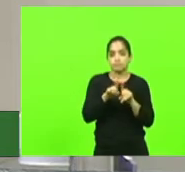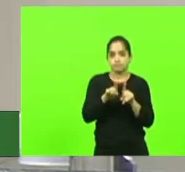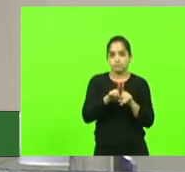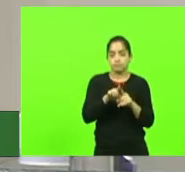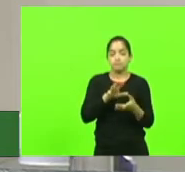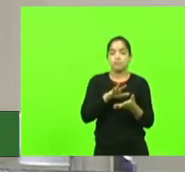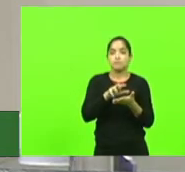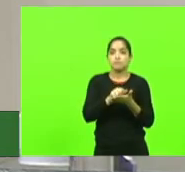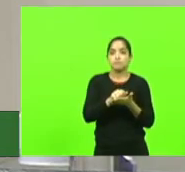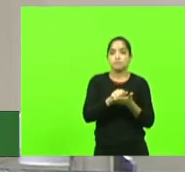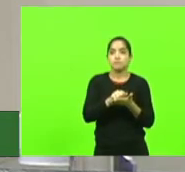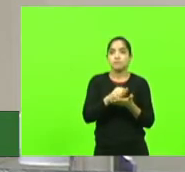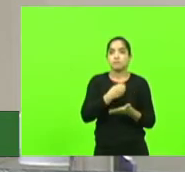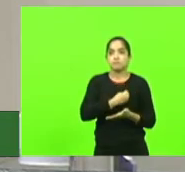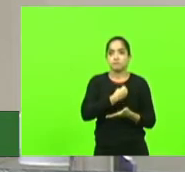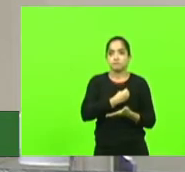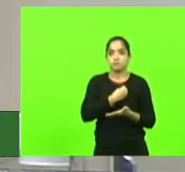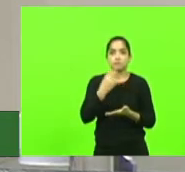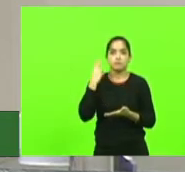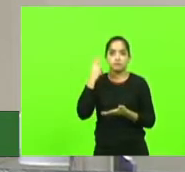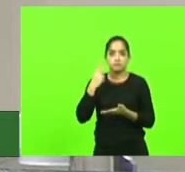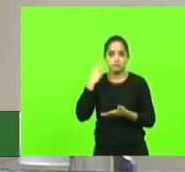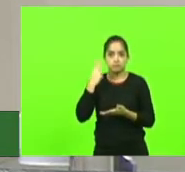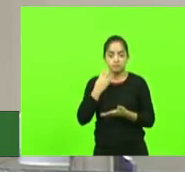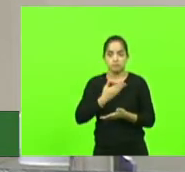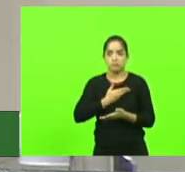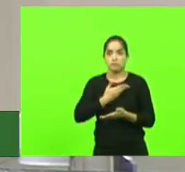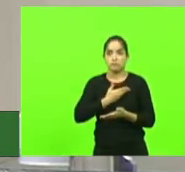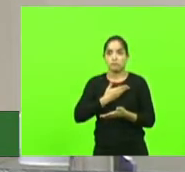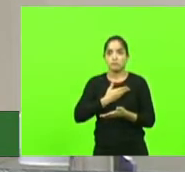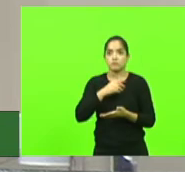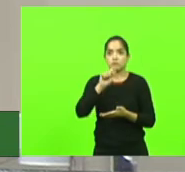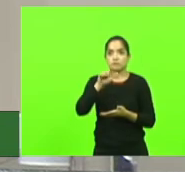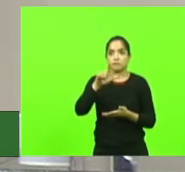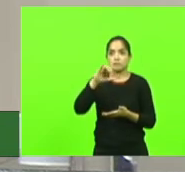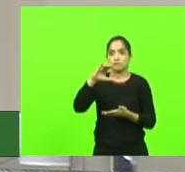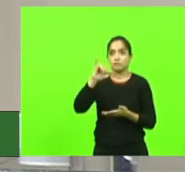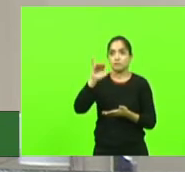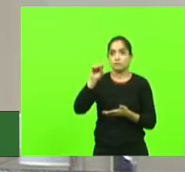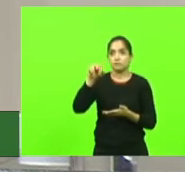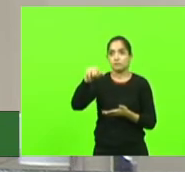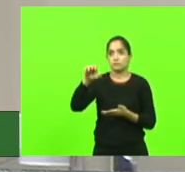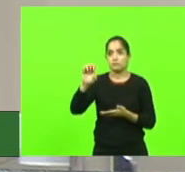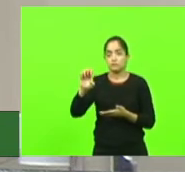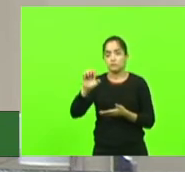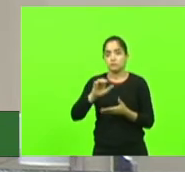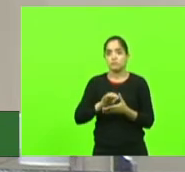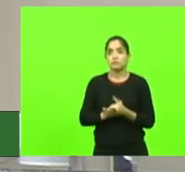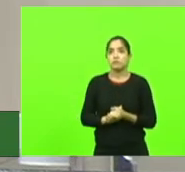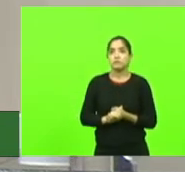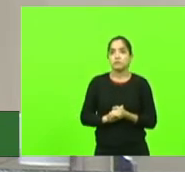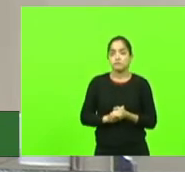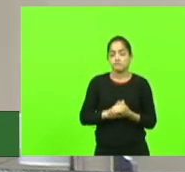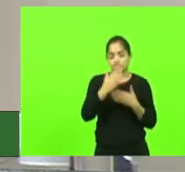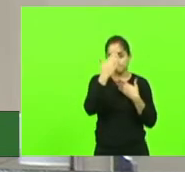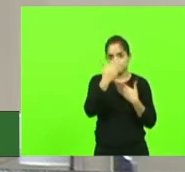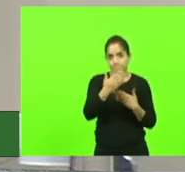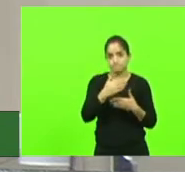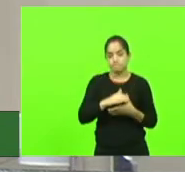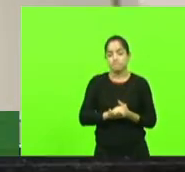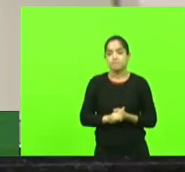registrar a presença do vereador e amigo Alcione Italian, do município de São Bernardino. Obrigado pela